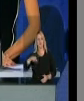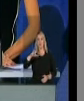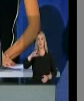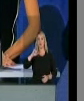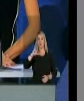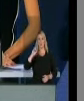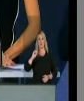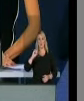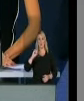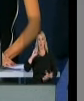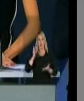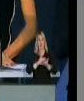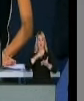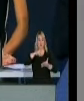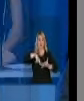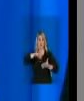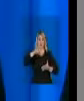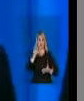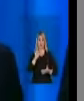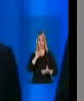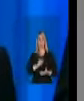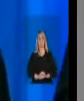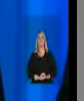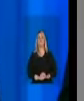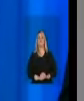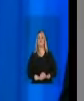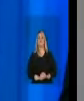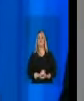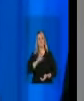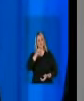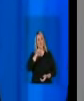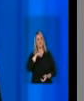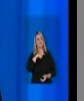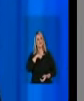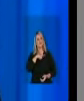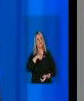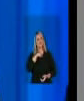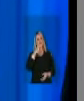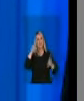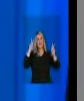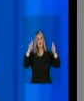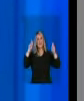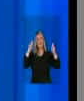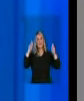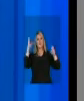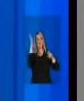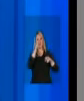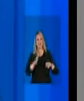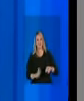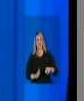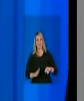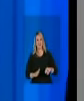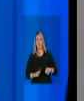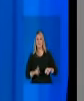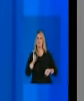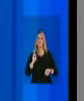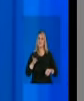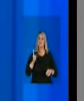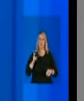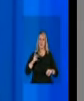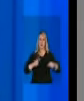Lima, da revista Veja. Candidata, a senhora traz muito o tema da nacionalização, né? A senhora nacionaliza